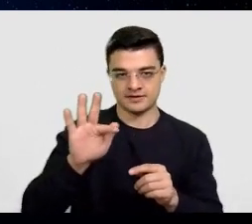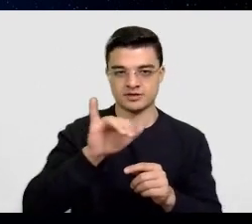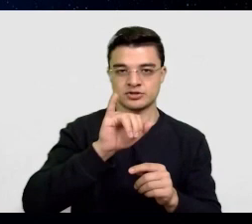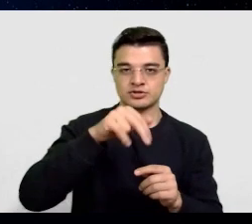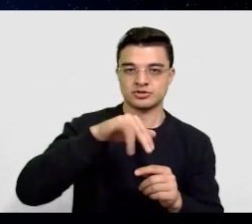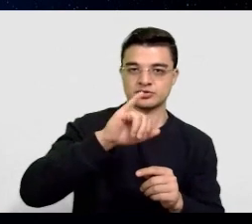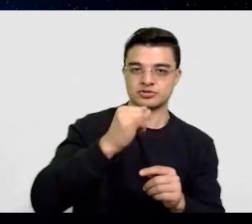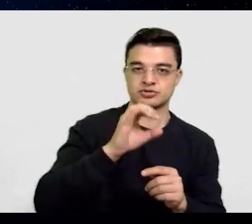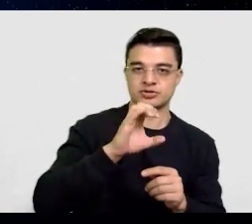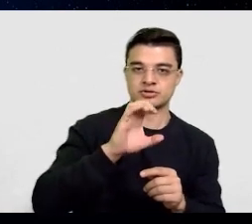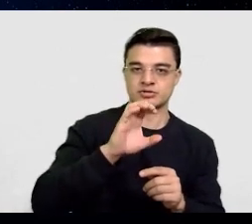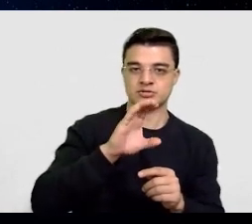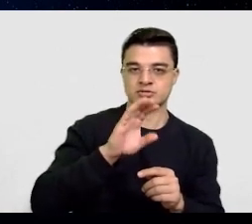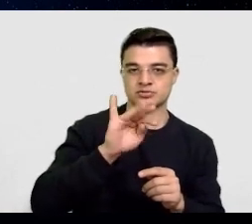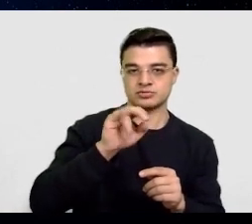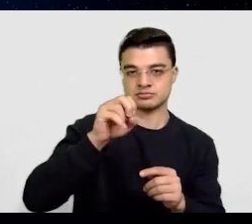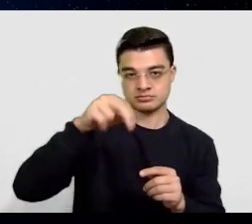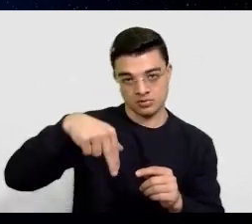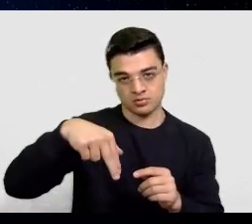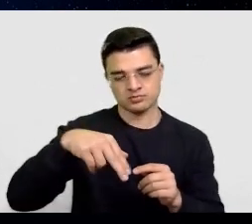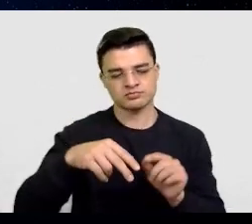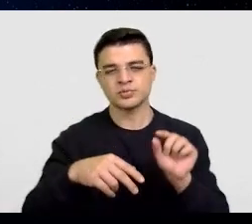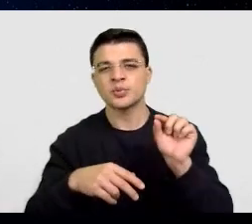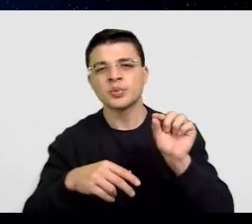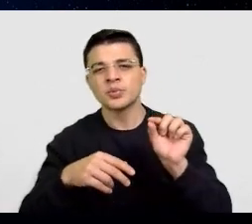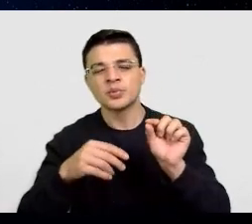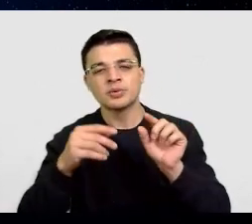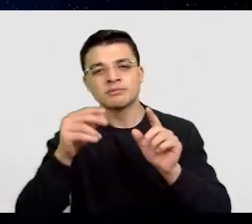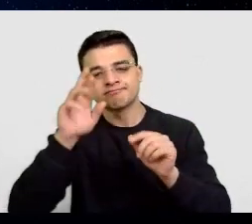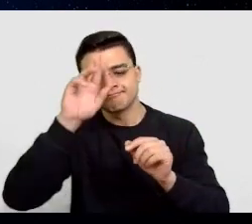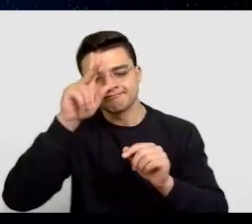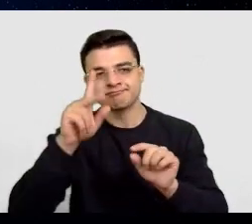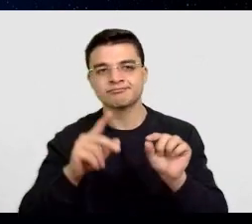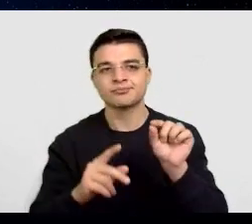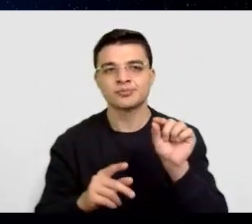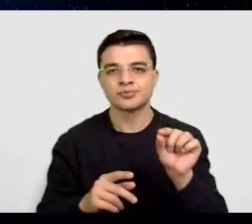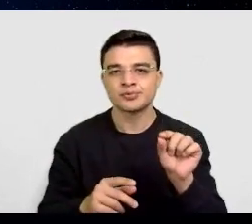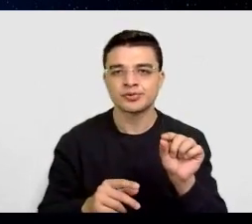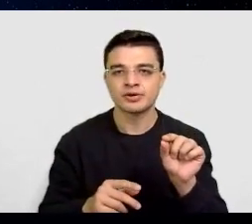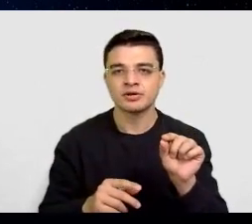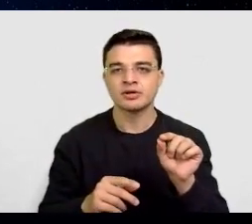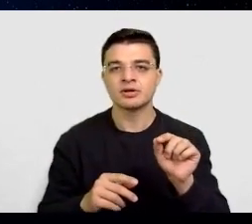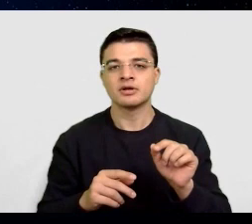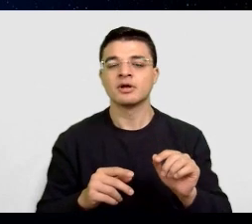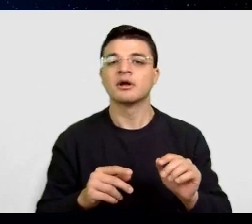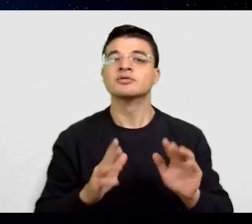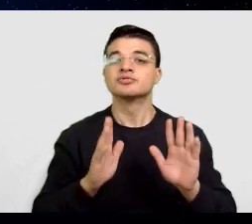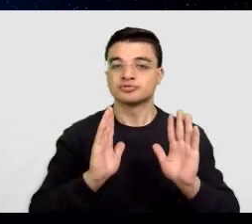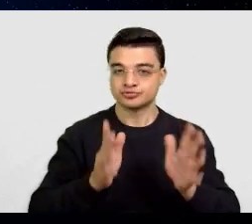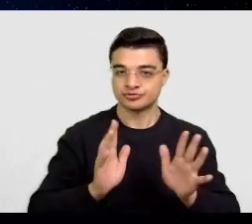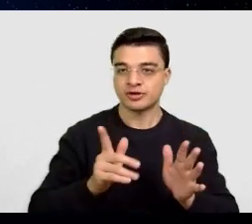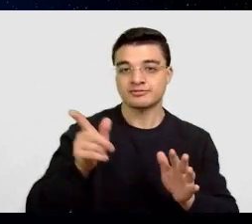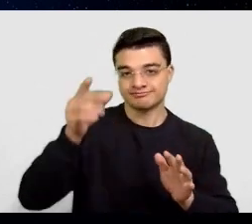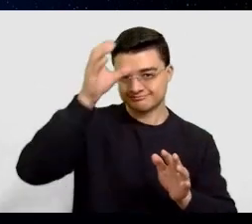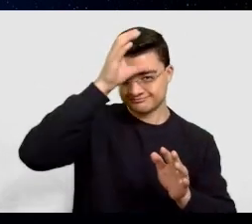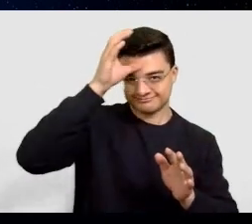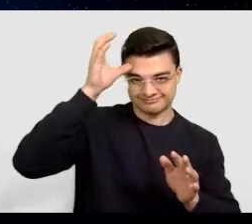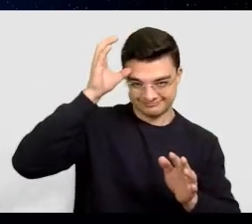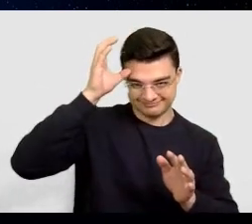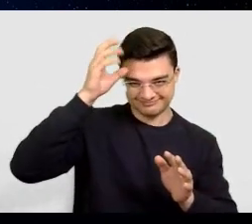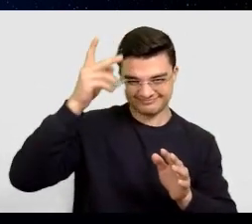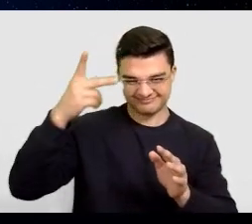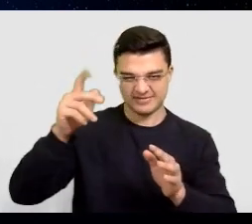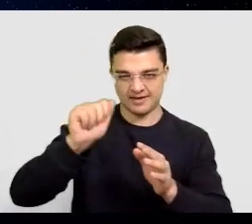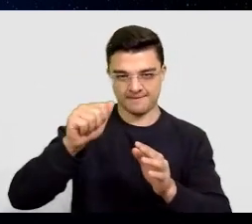de falha? Então, a gente entende que ela chegou, né, no ponto onde o cliente da aplicação lá do serviço, ele